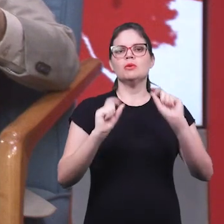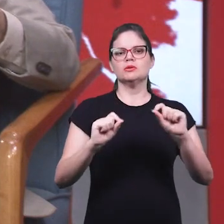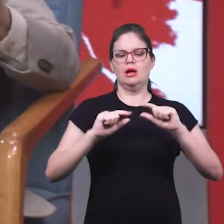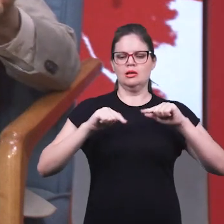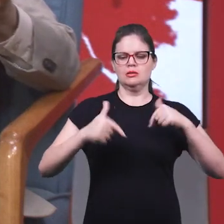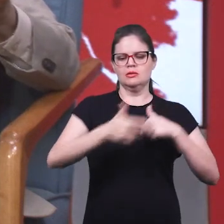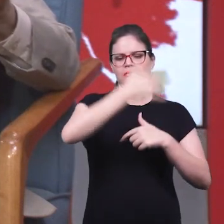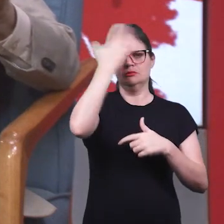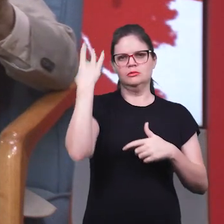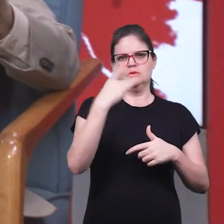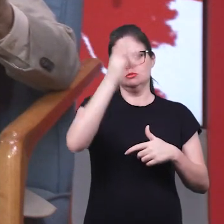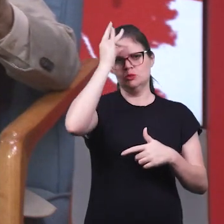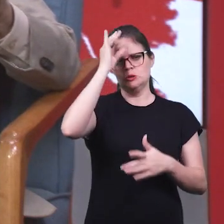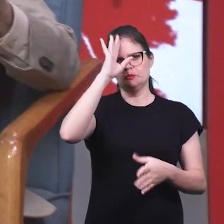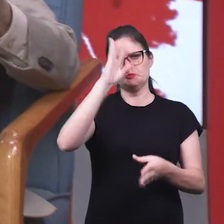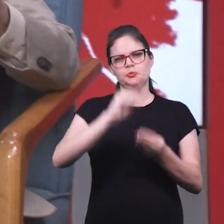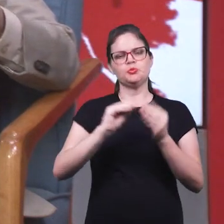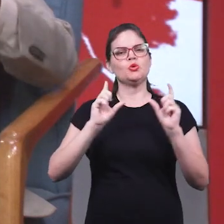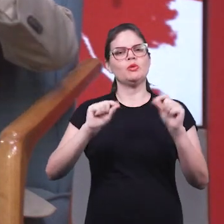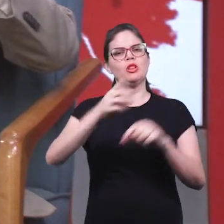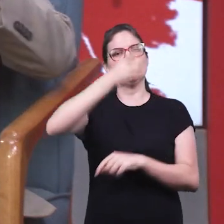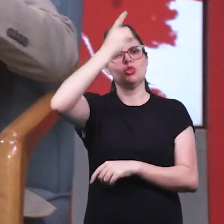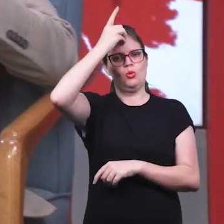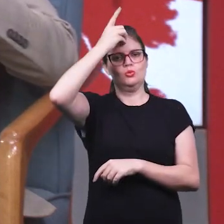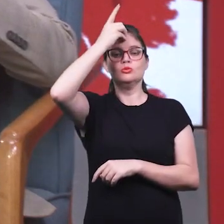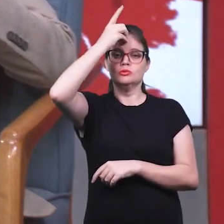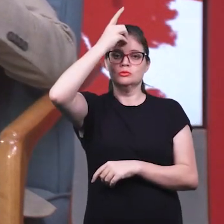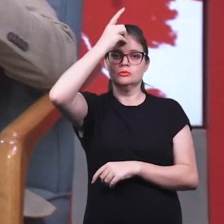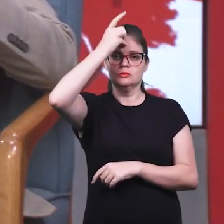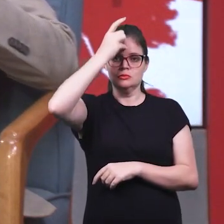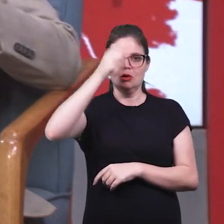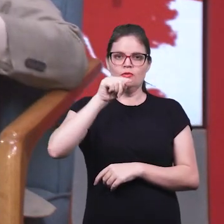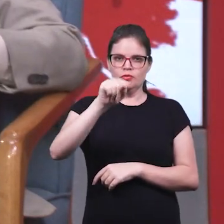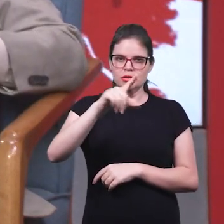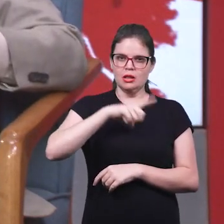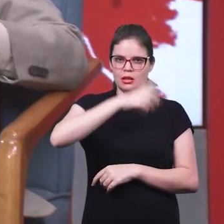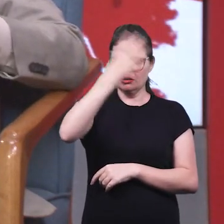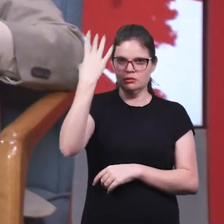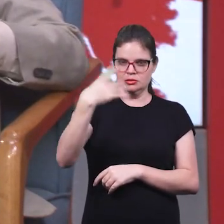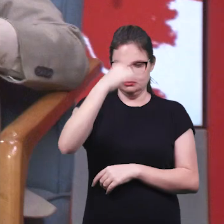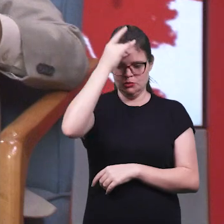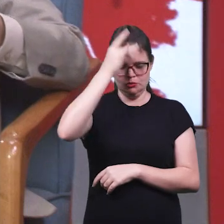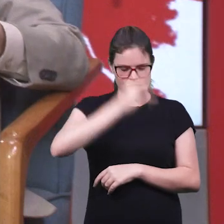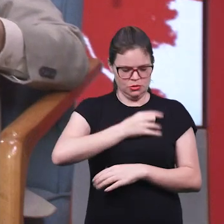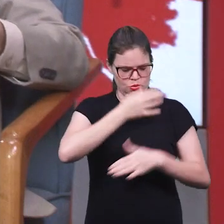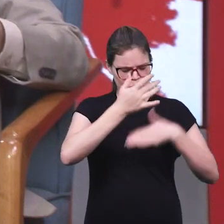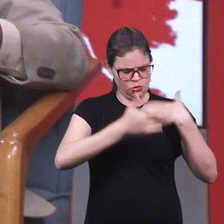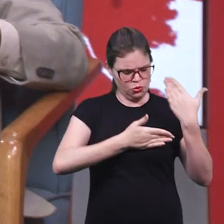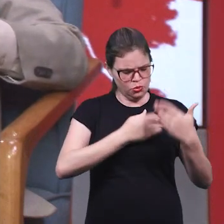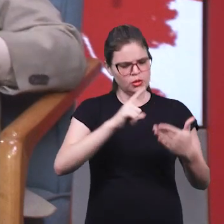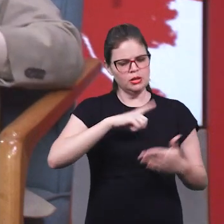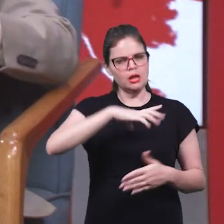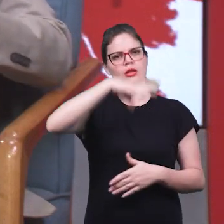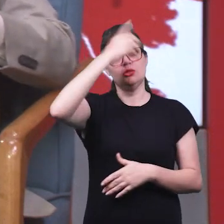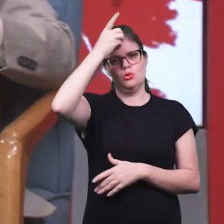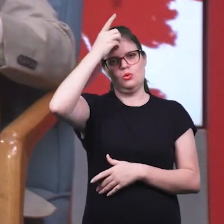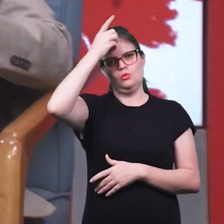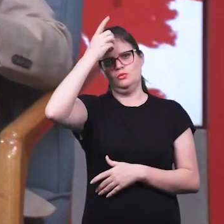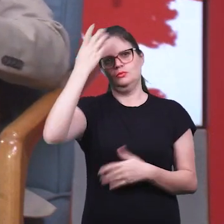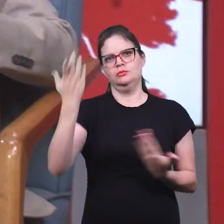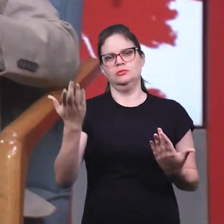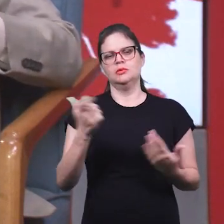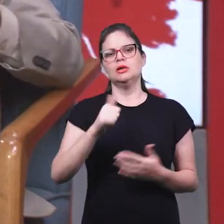do Espírito Santo são os dons espirituais. Então, o homem cheio do Espírito Santo, ele é um homem cheio de dons. Então, essa é a